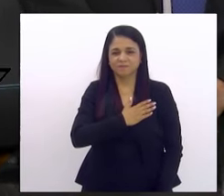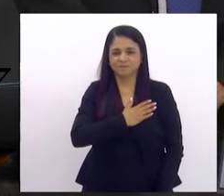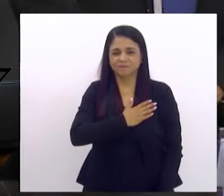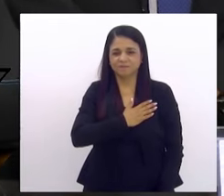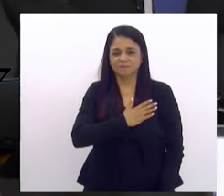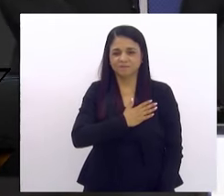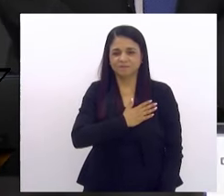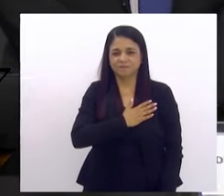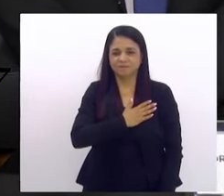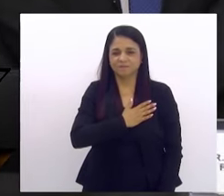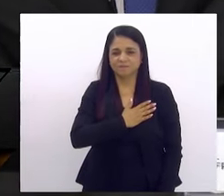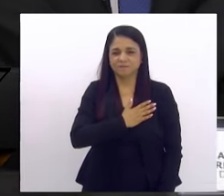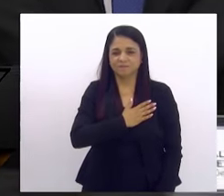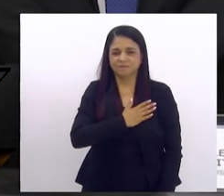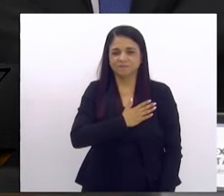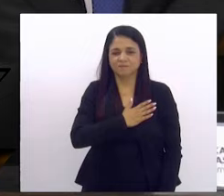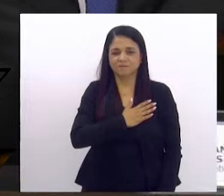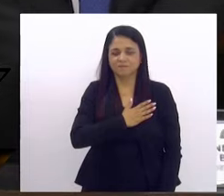Brasil